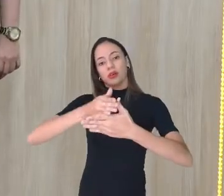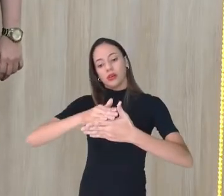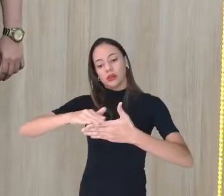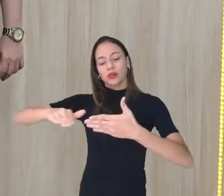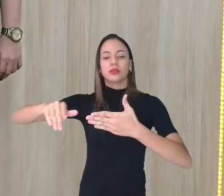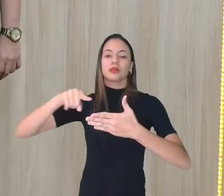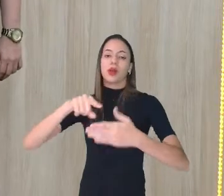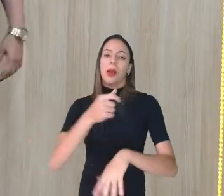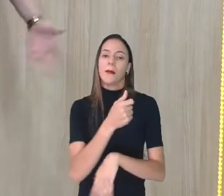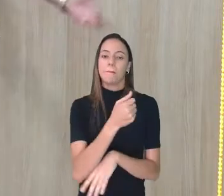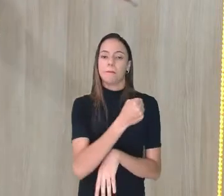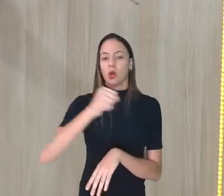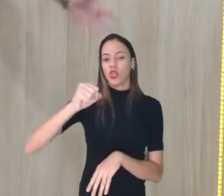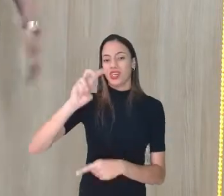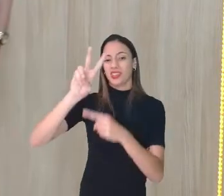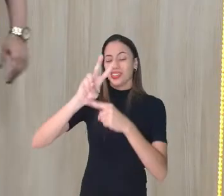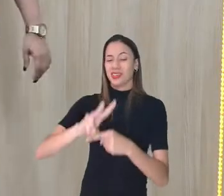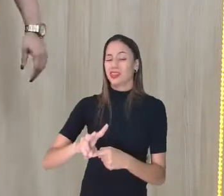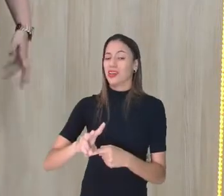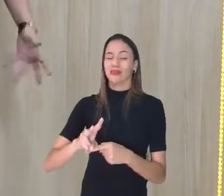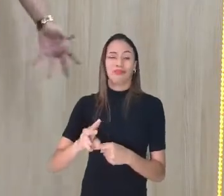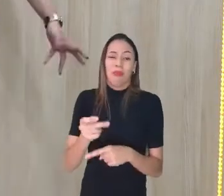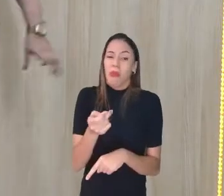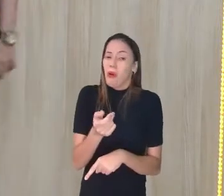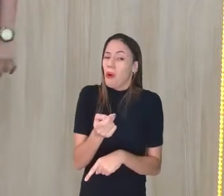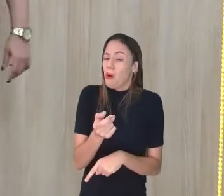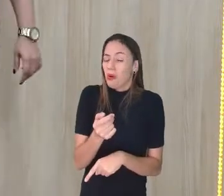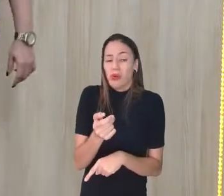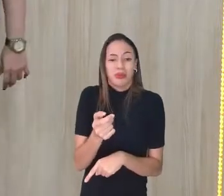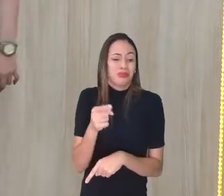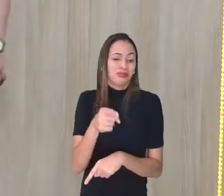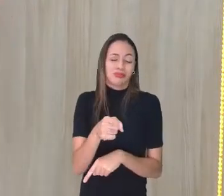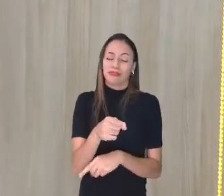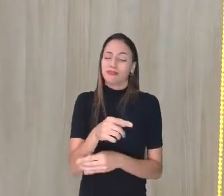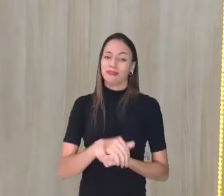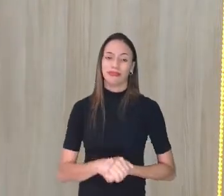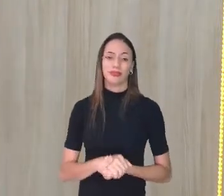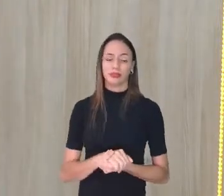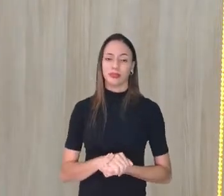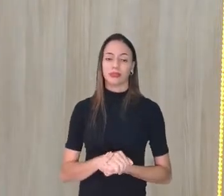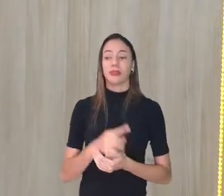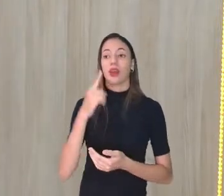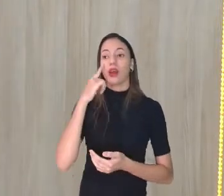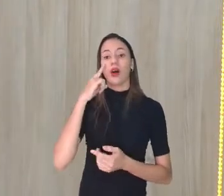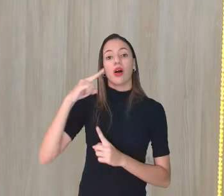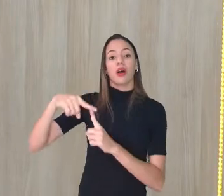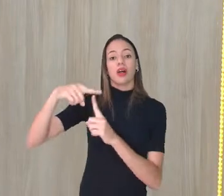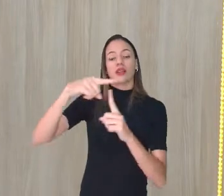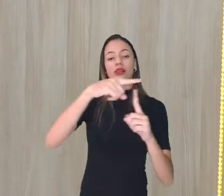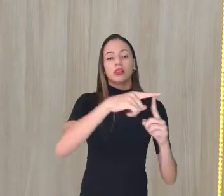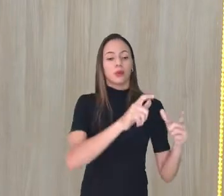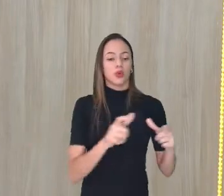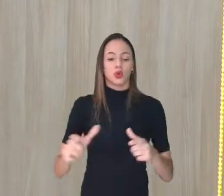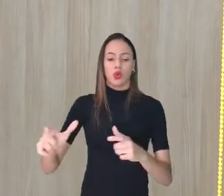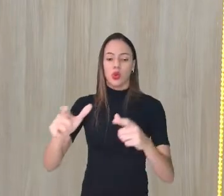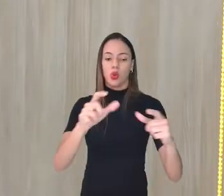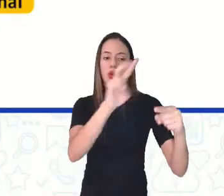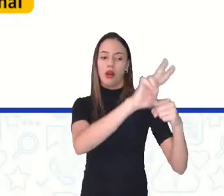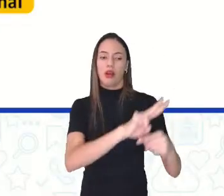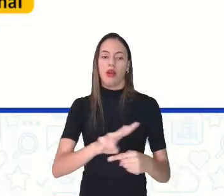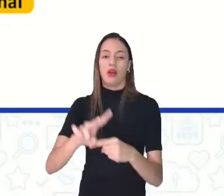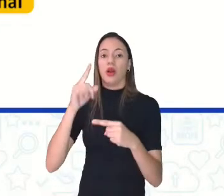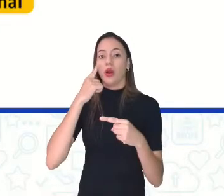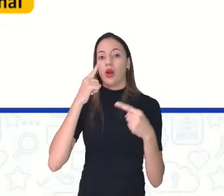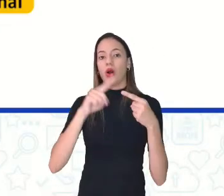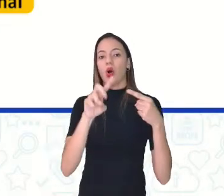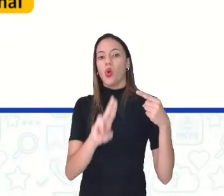está protegida, quase nada, tá? Porque o que resta dela, meu Deus do céu. Então, tipos de unidades de conservação, gente. Nós temos o tipo de